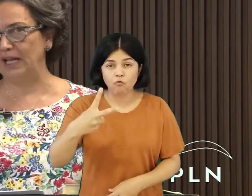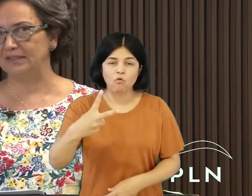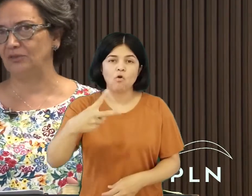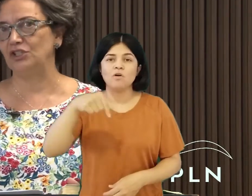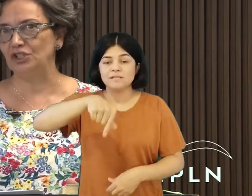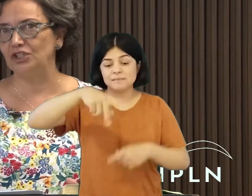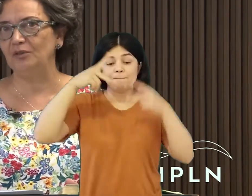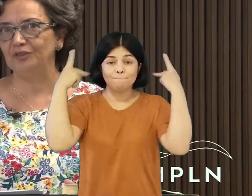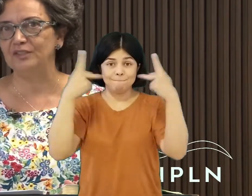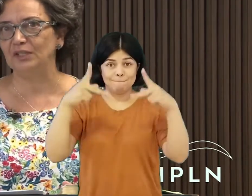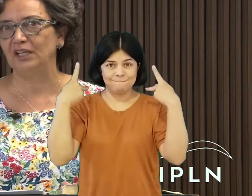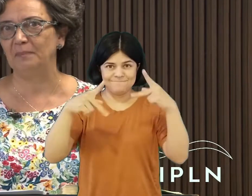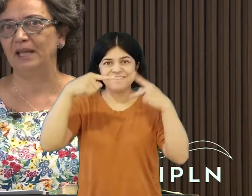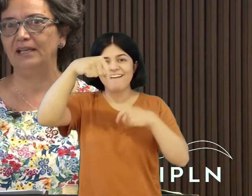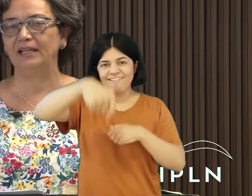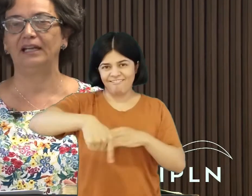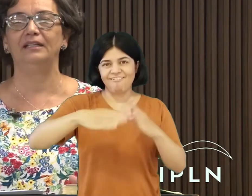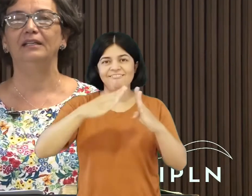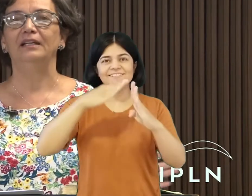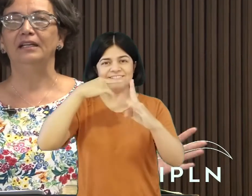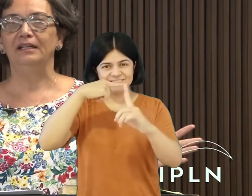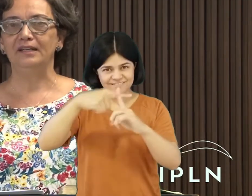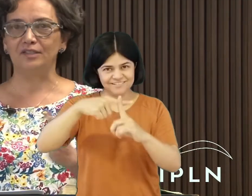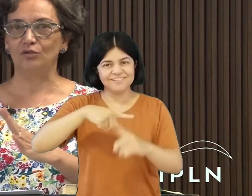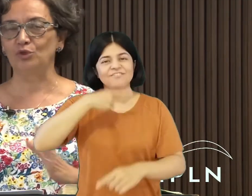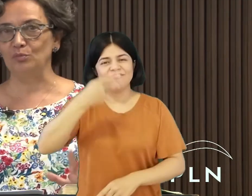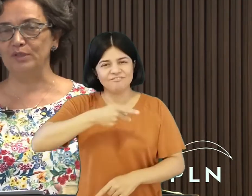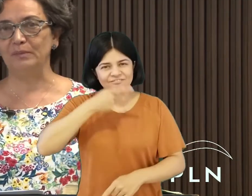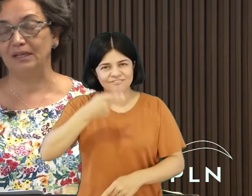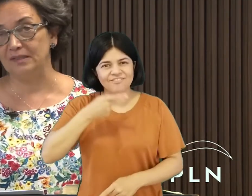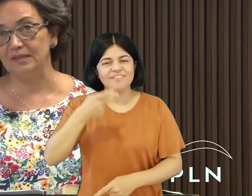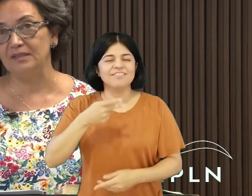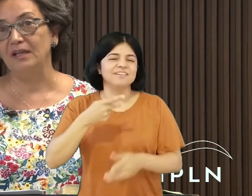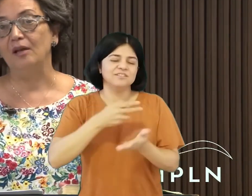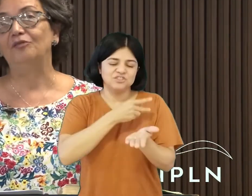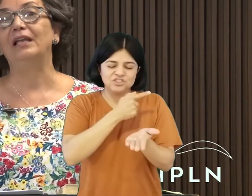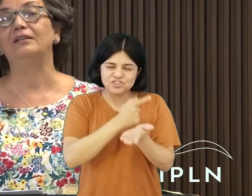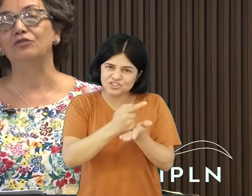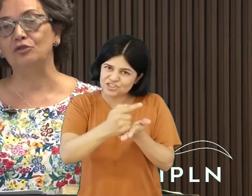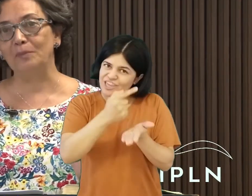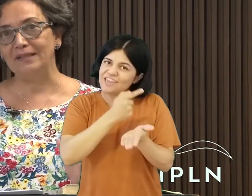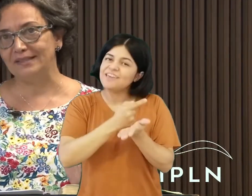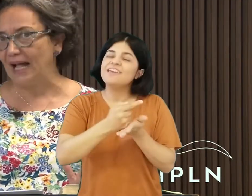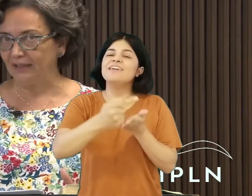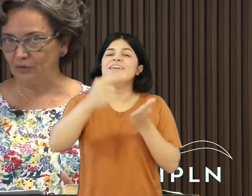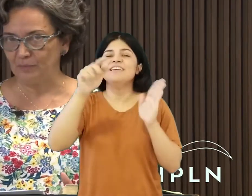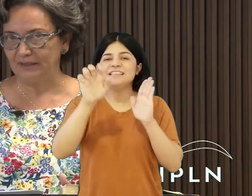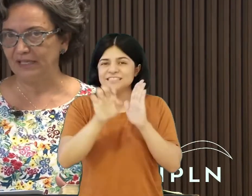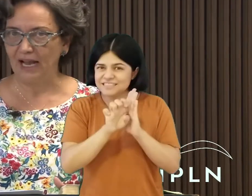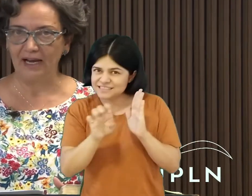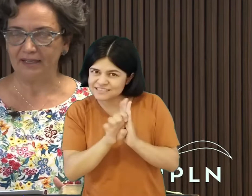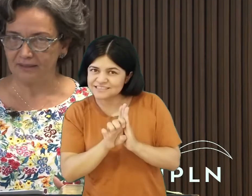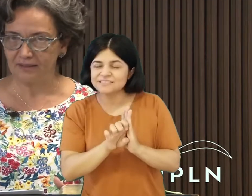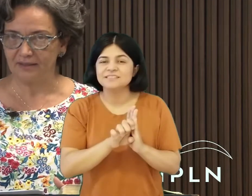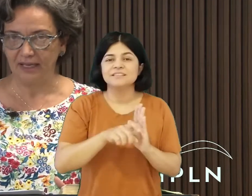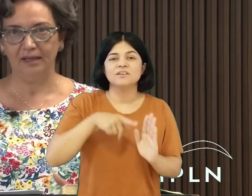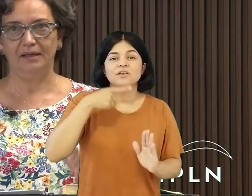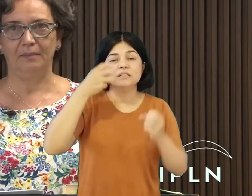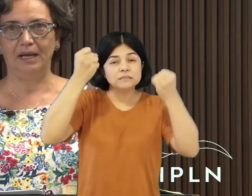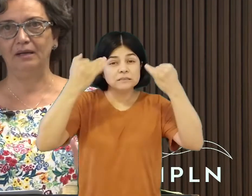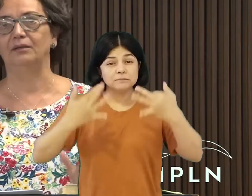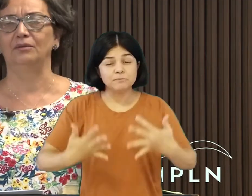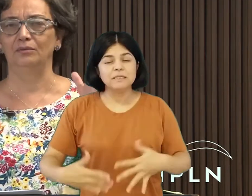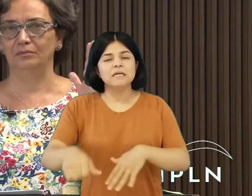de pregação que a gente tem visto aqui na IPLN nesses últimos meses, falando sobre a saga dos patriarcas,